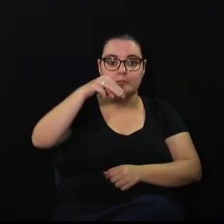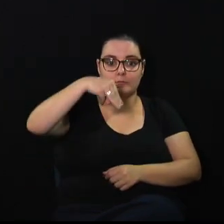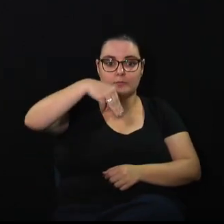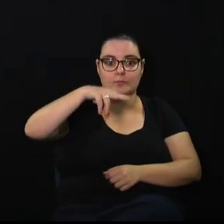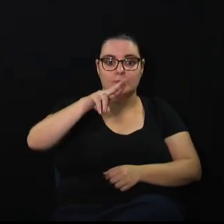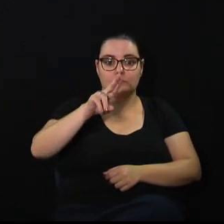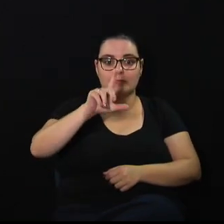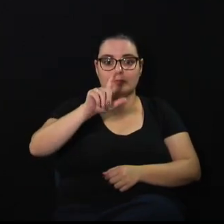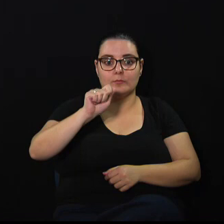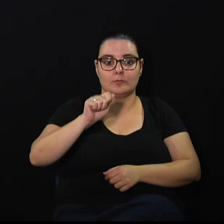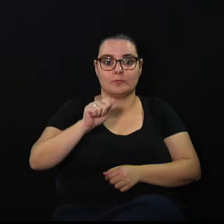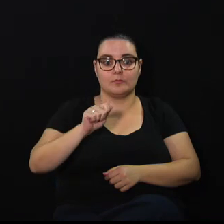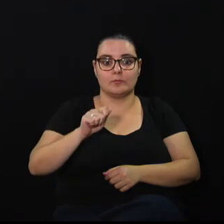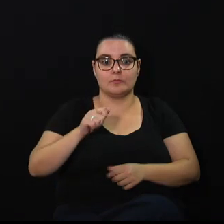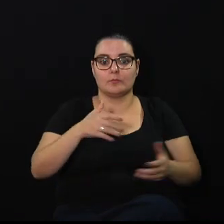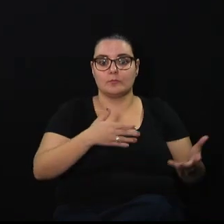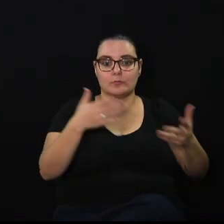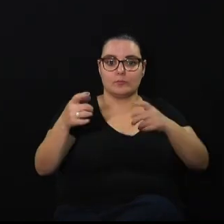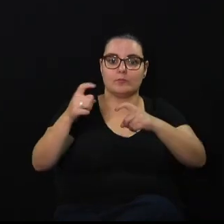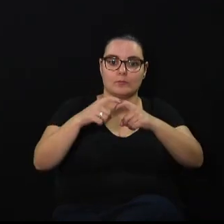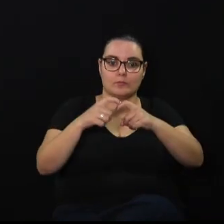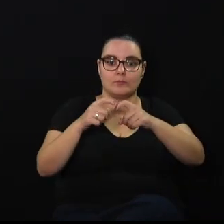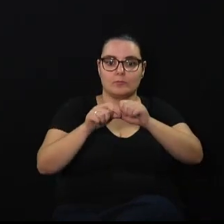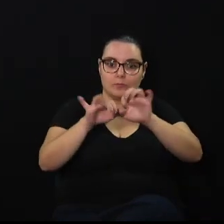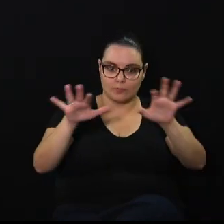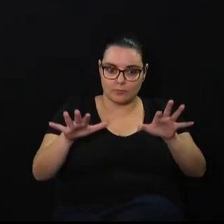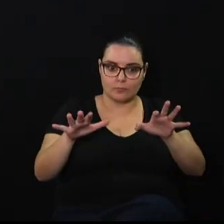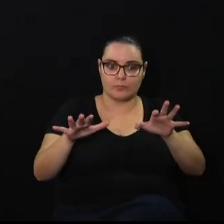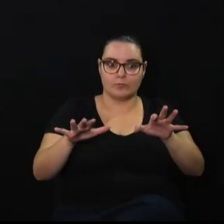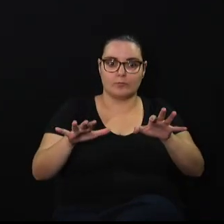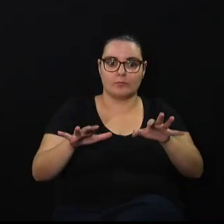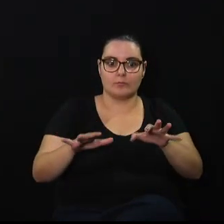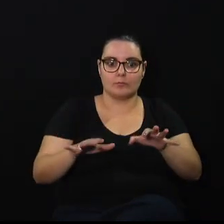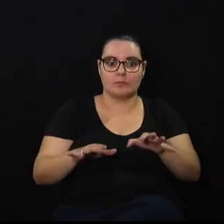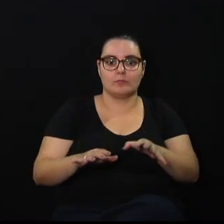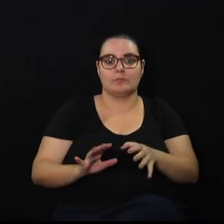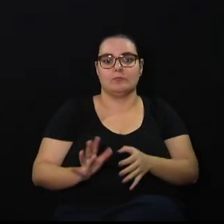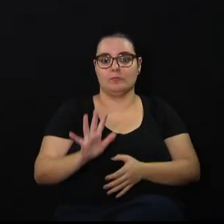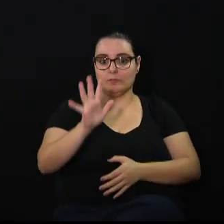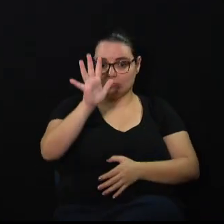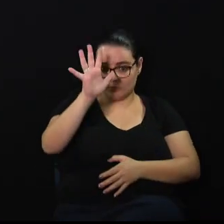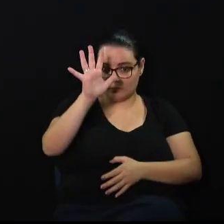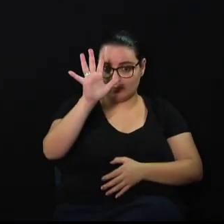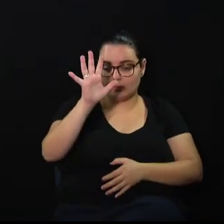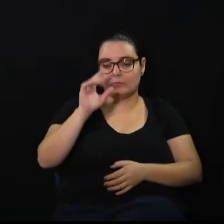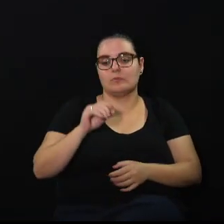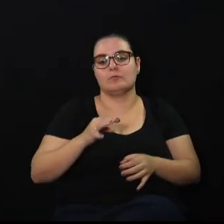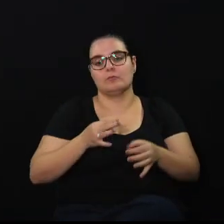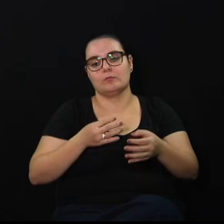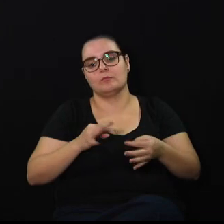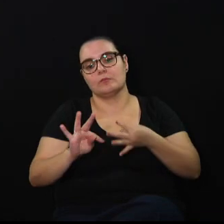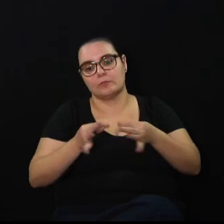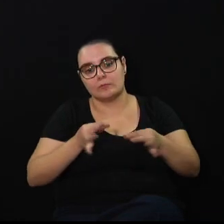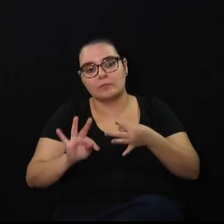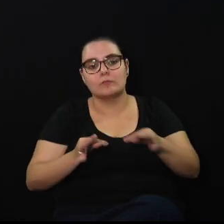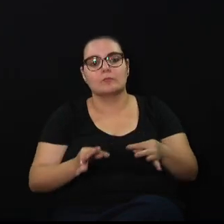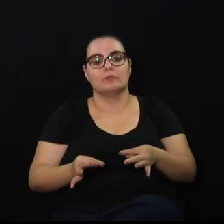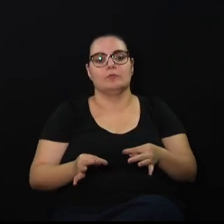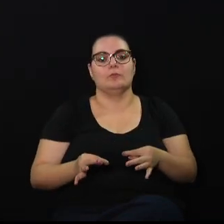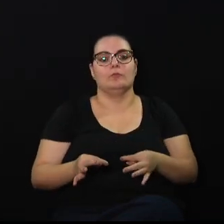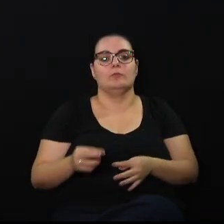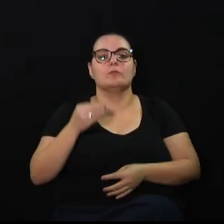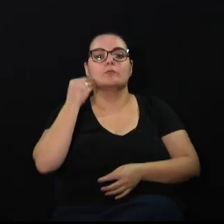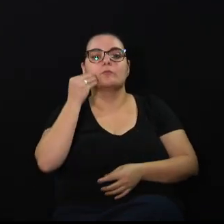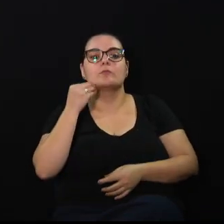expressa indicação médica e abusiva a negativa de cobertura do custeio de um tratamento sob o argumento da sua natureza experimental